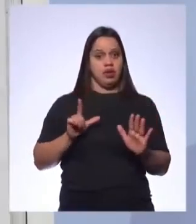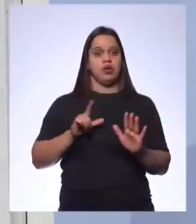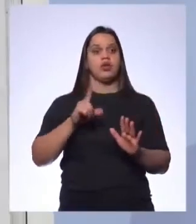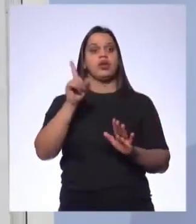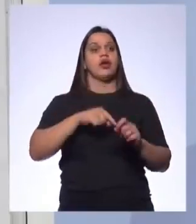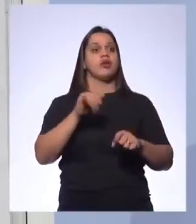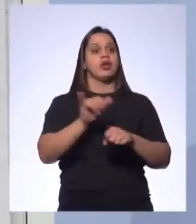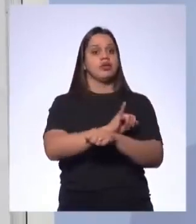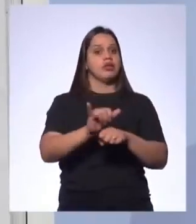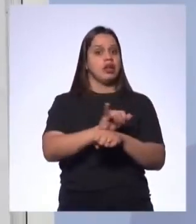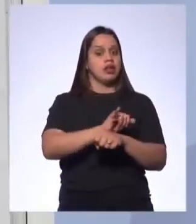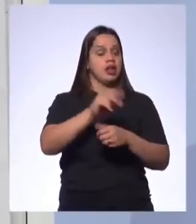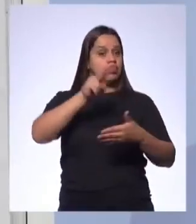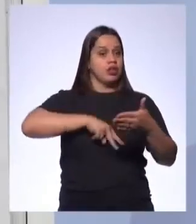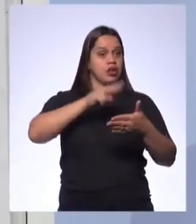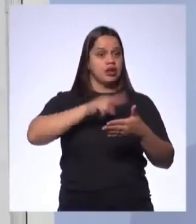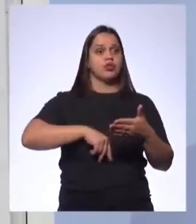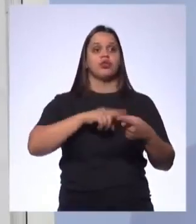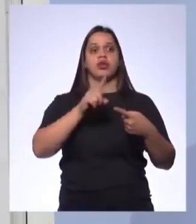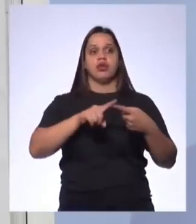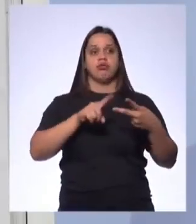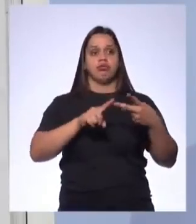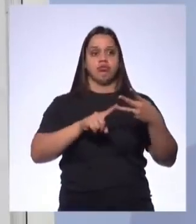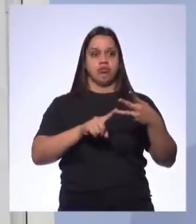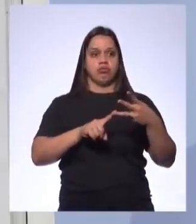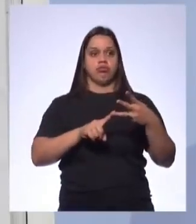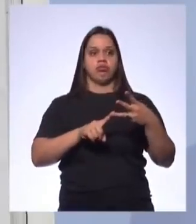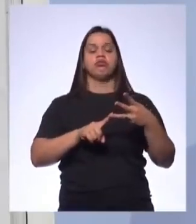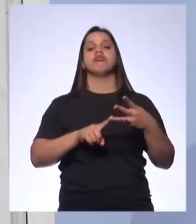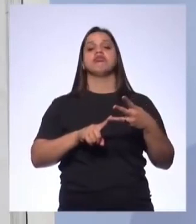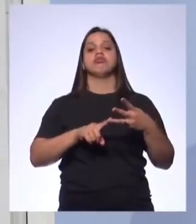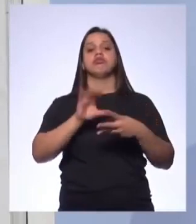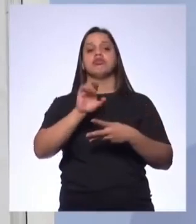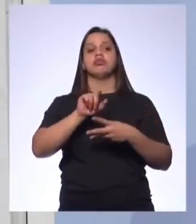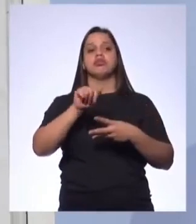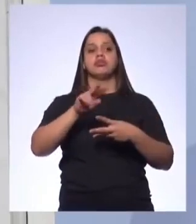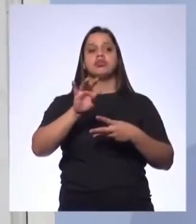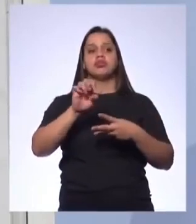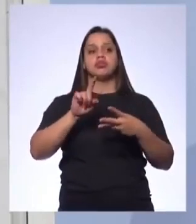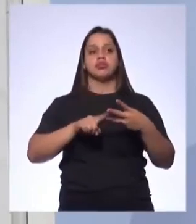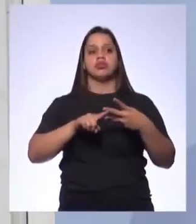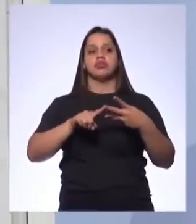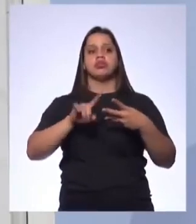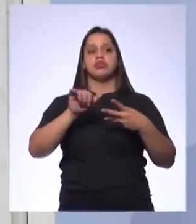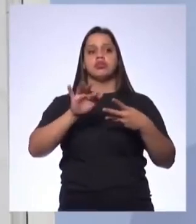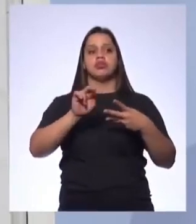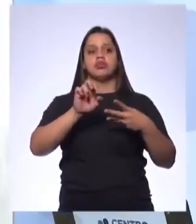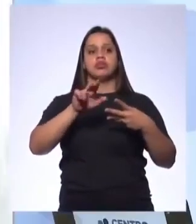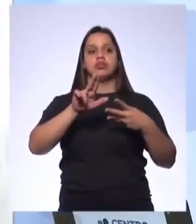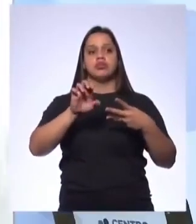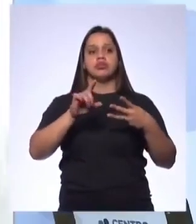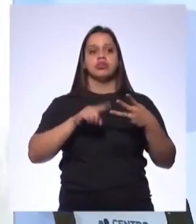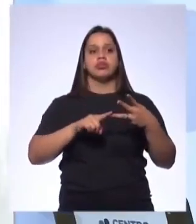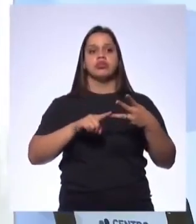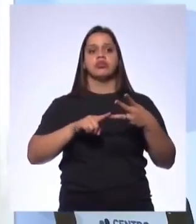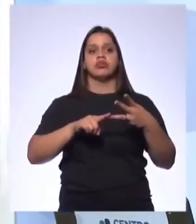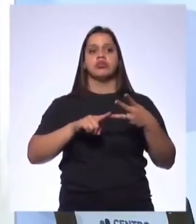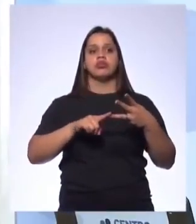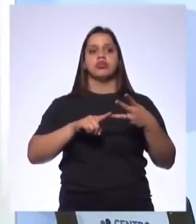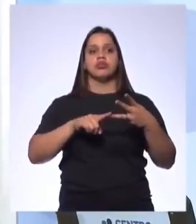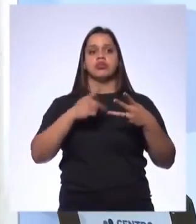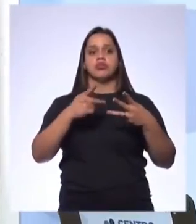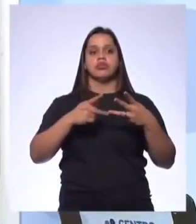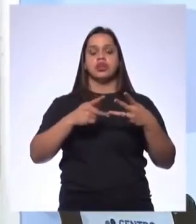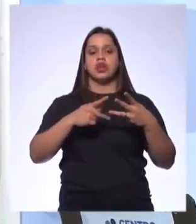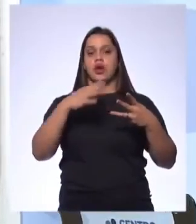são estratégias de leitura que nós usamos para melhorar. Então, eu peguei lá uma parte da história em